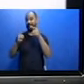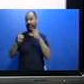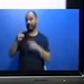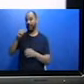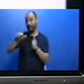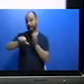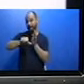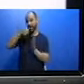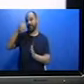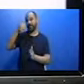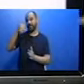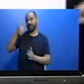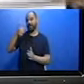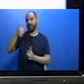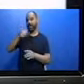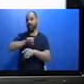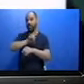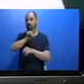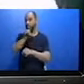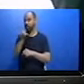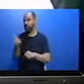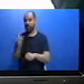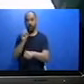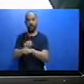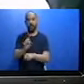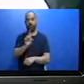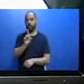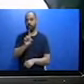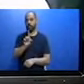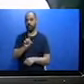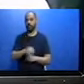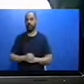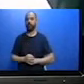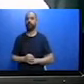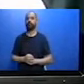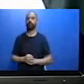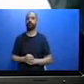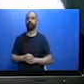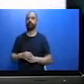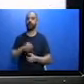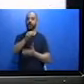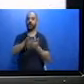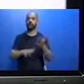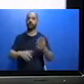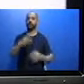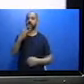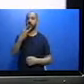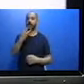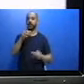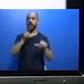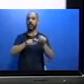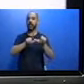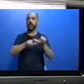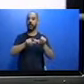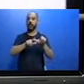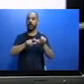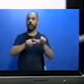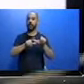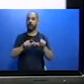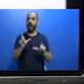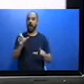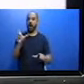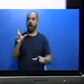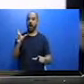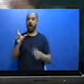deixar de correr e não atendeu o celular exercício 3 as letras maiores e em vermelho